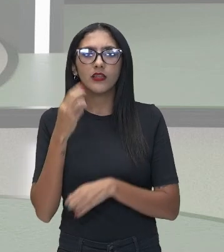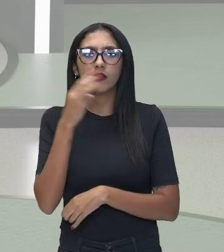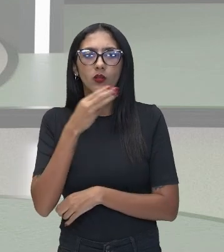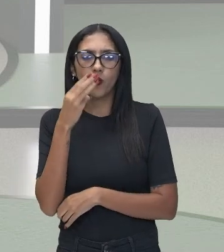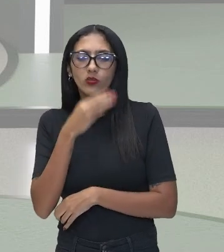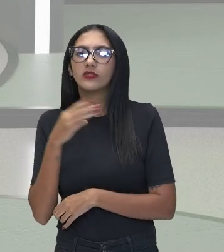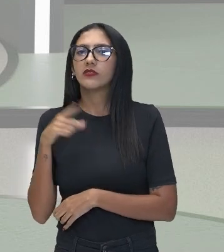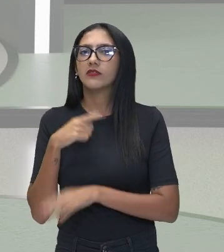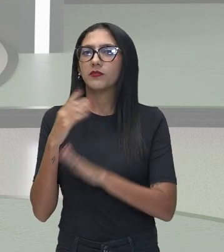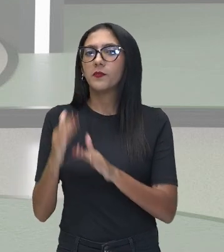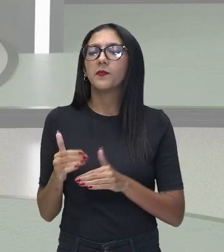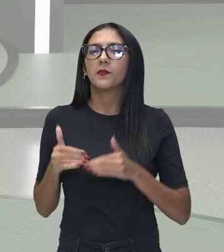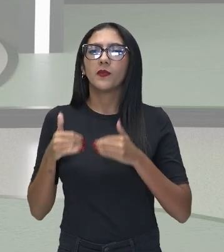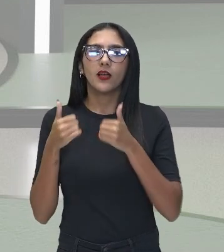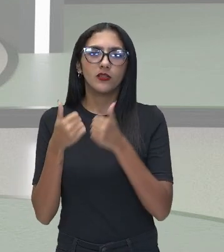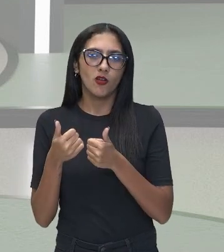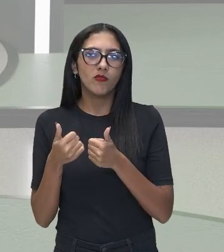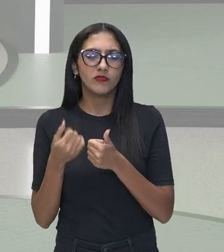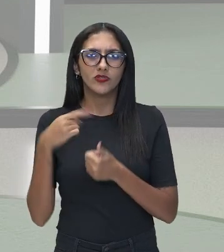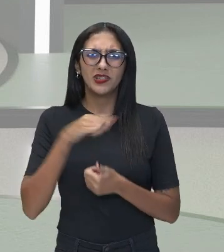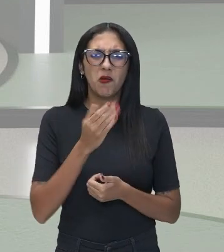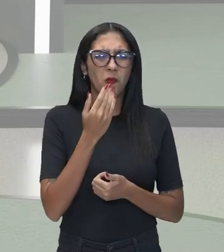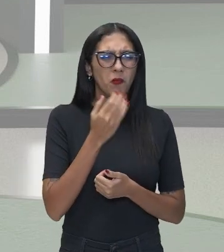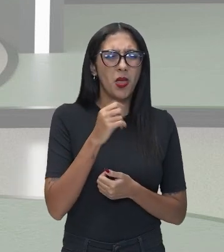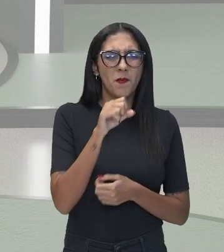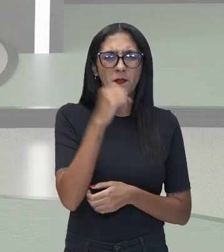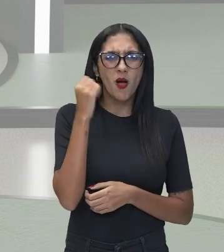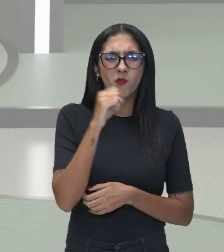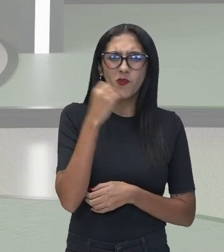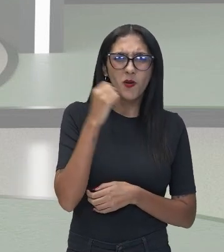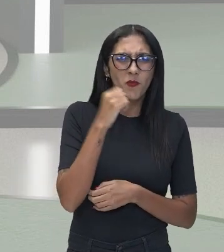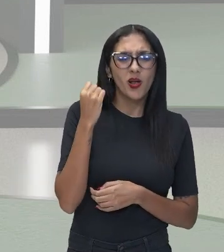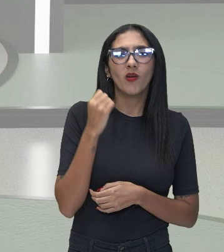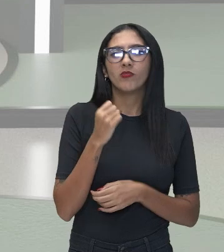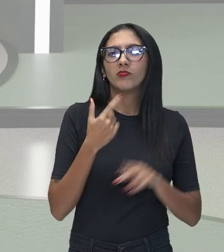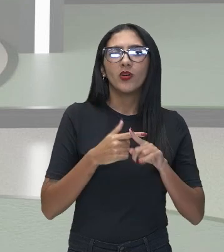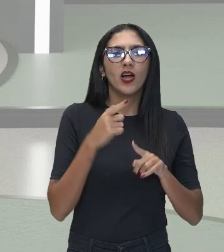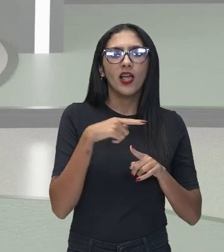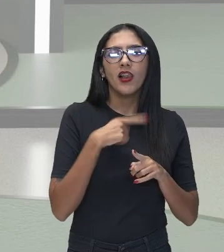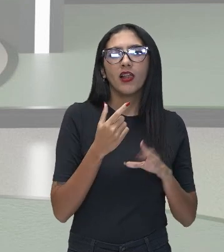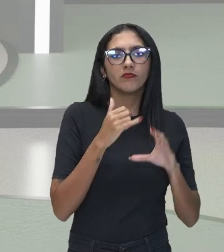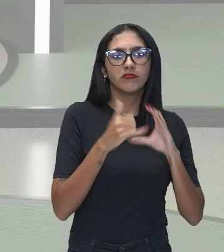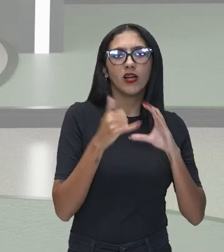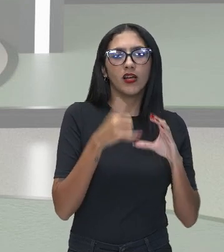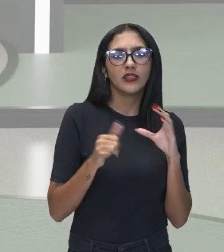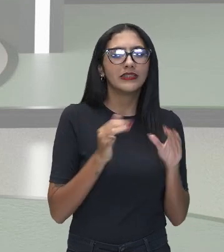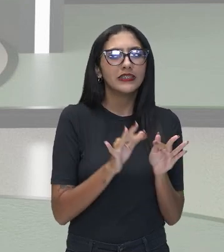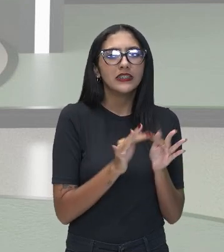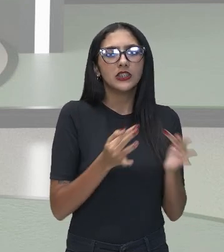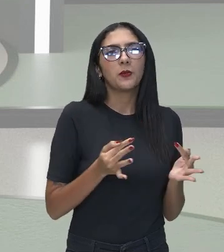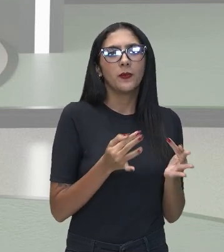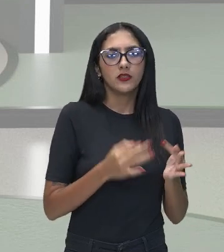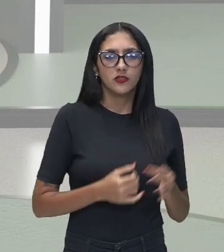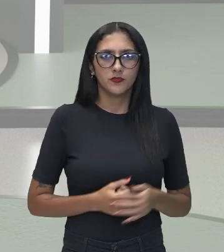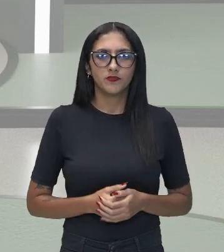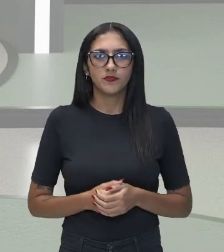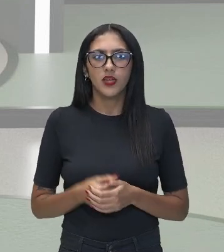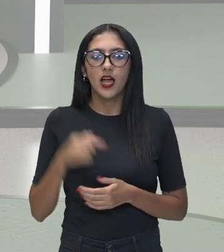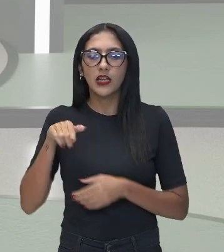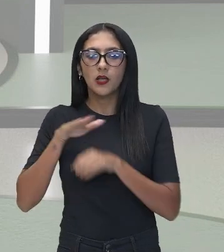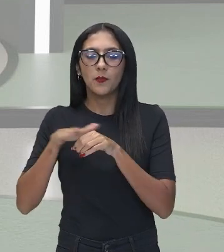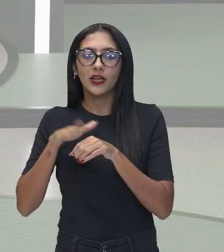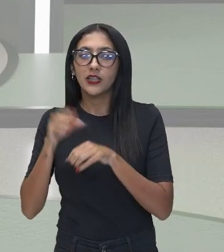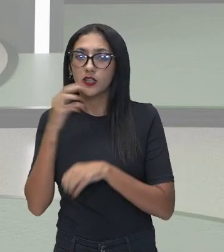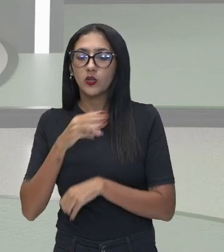exemplo, você se encher de pão, porque é um carboidrato mais simples, dá aquele pico de energia. Aqui não, eles